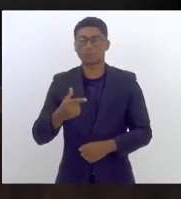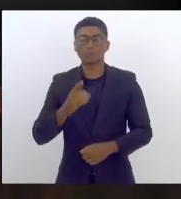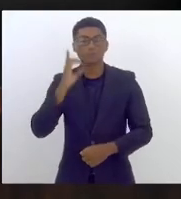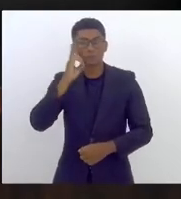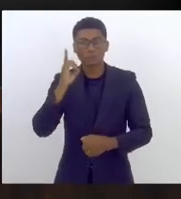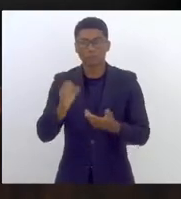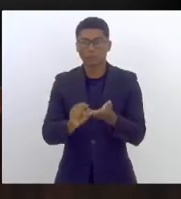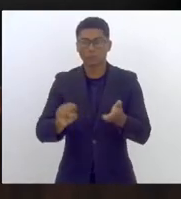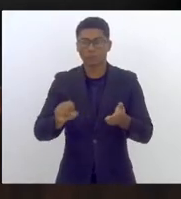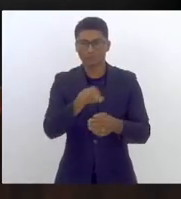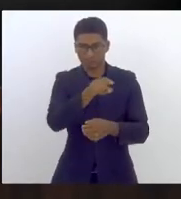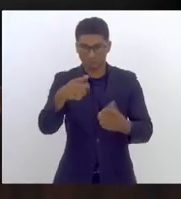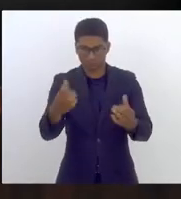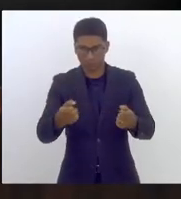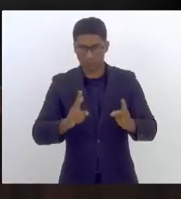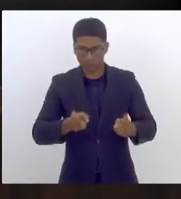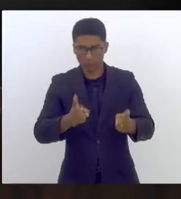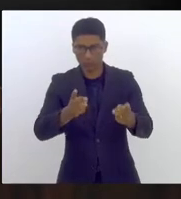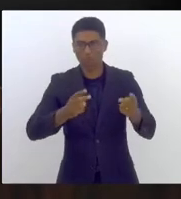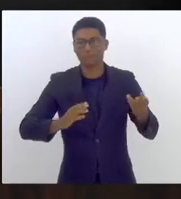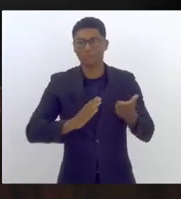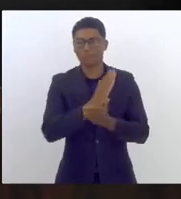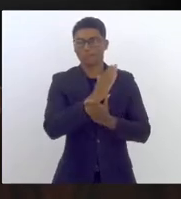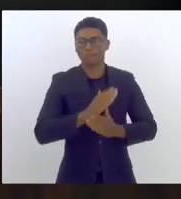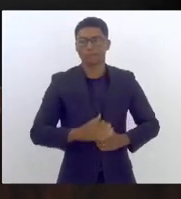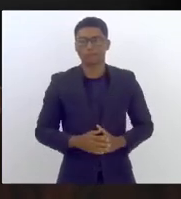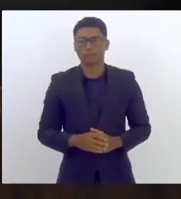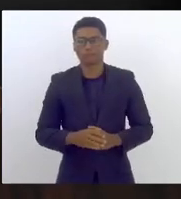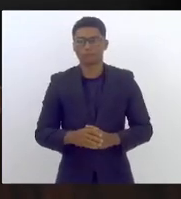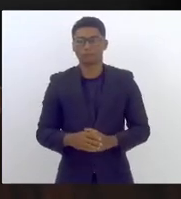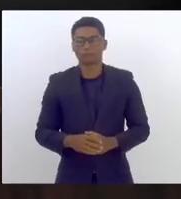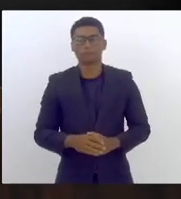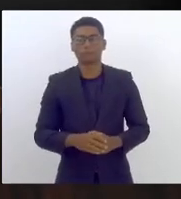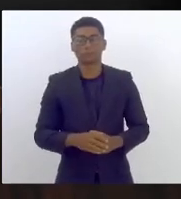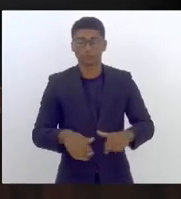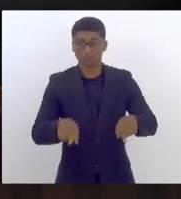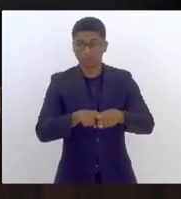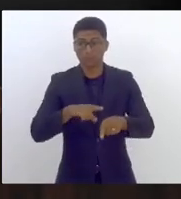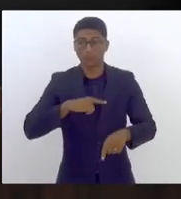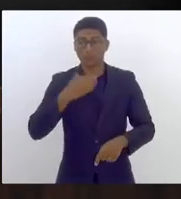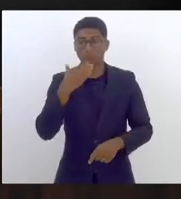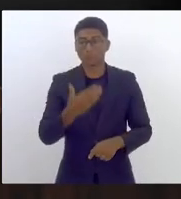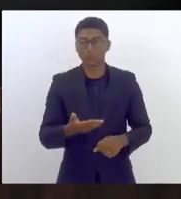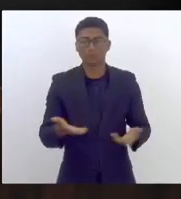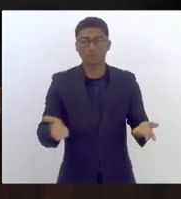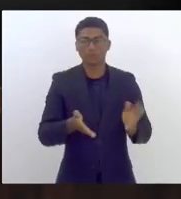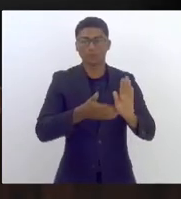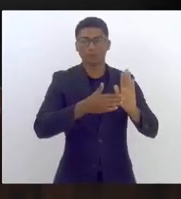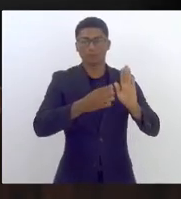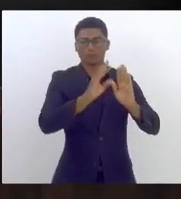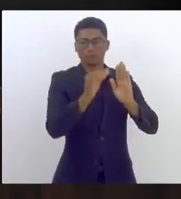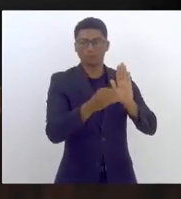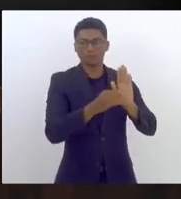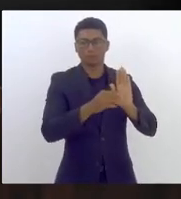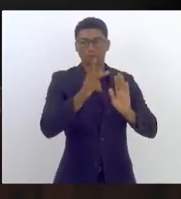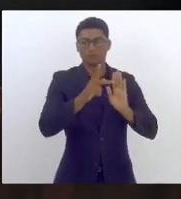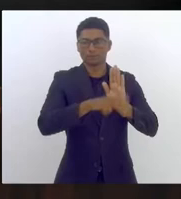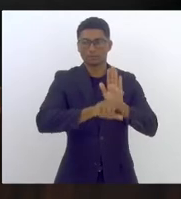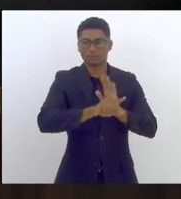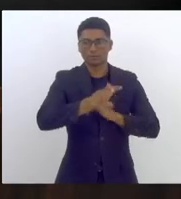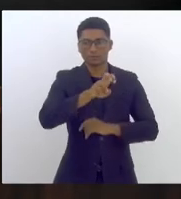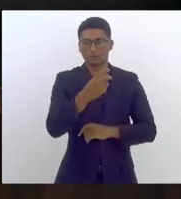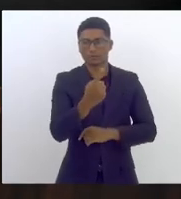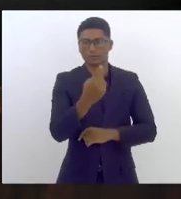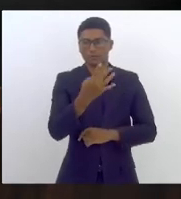malafaiam permaneça Como estão aprovado a sobremesa requerimento que o dia do pl 51 43